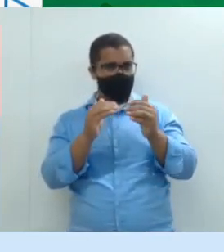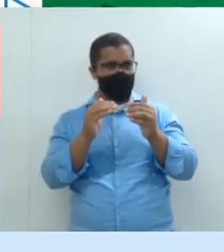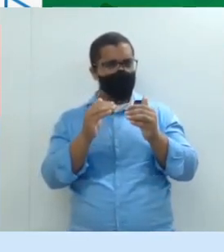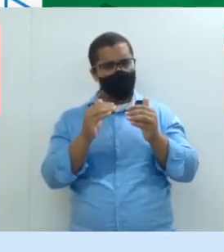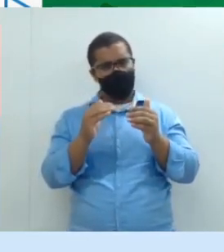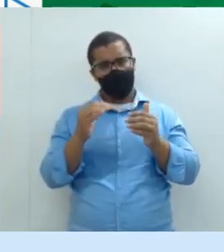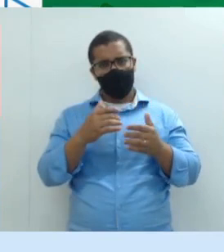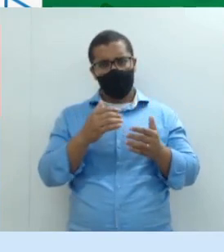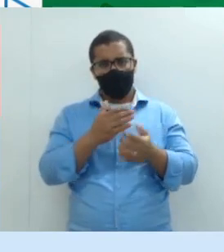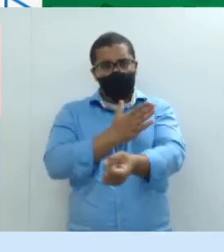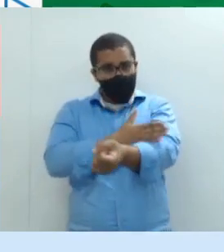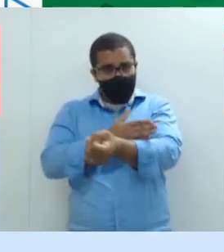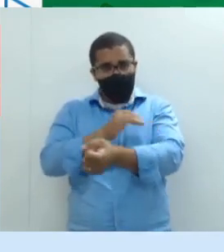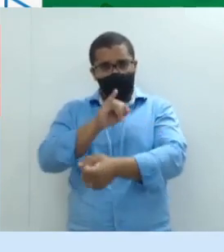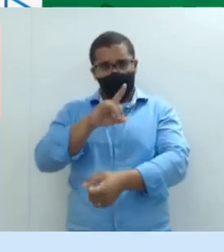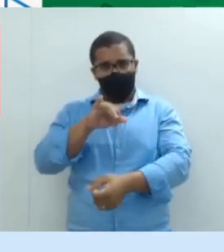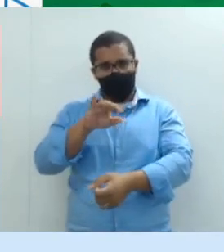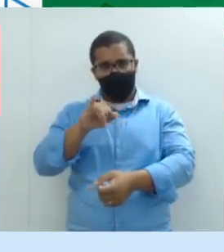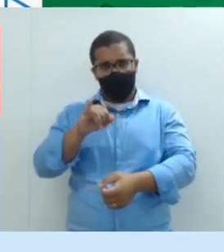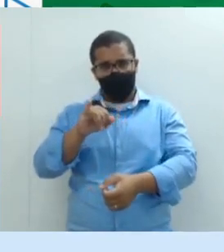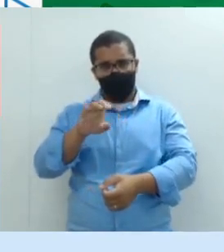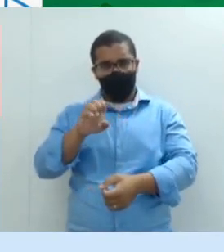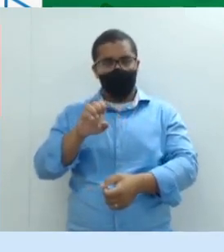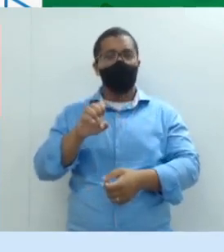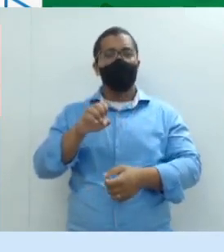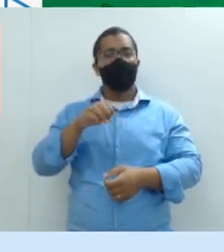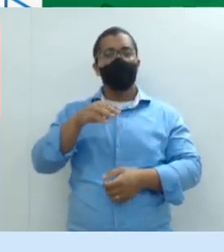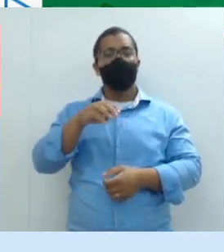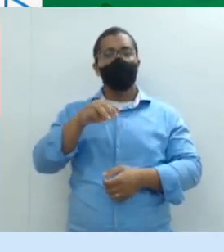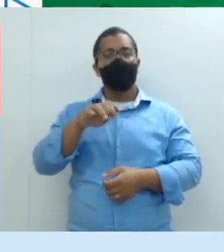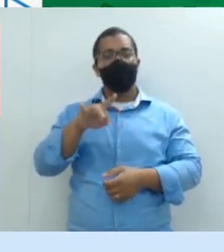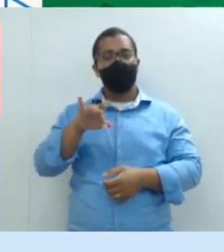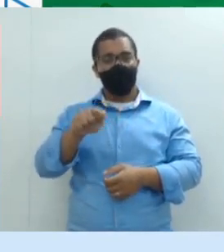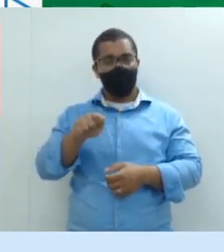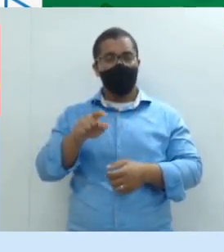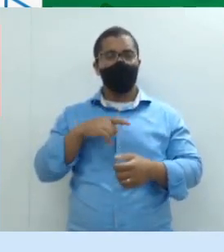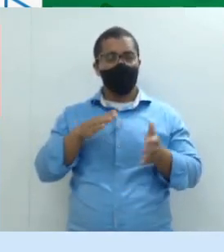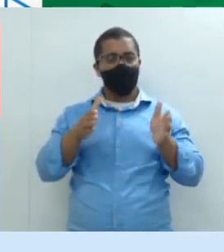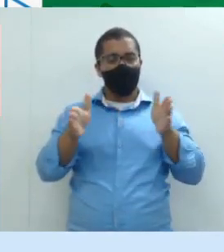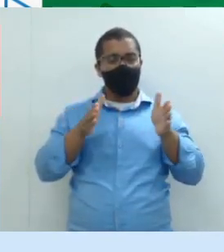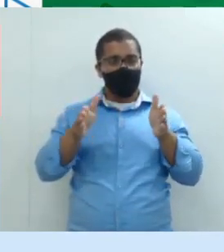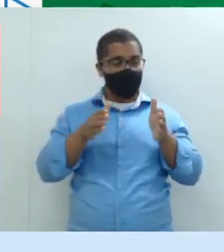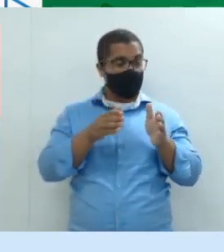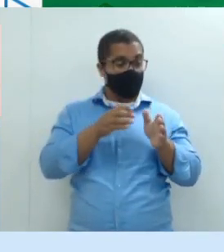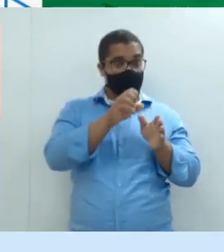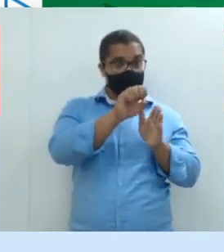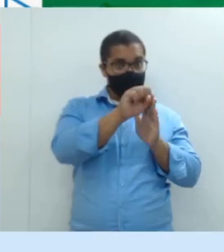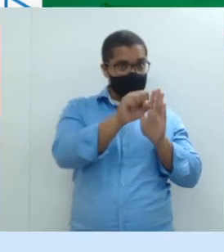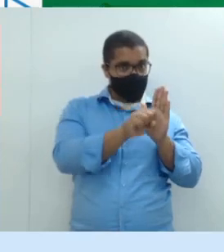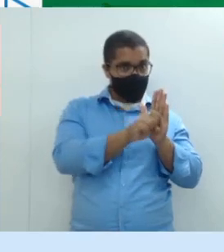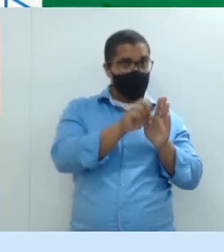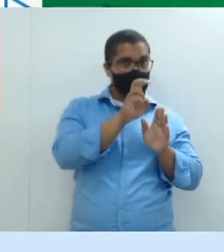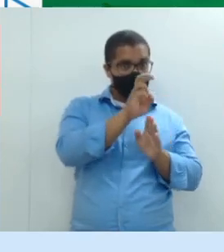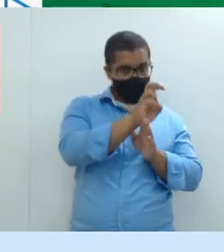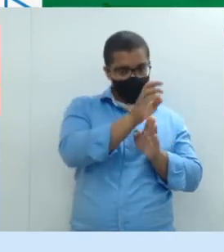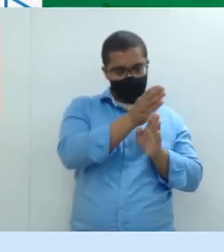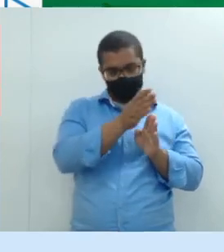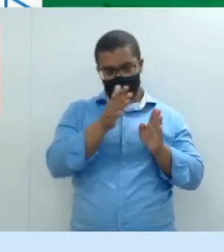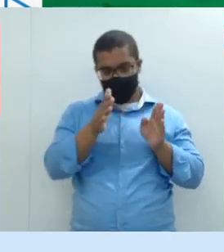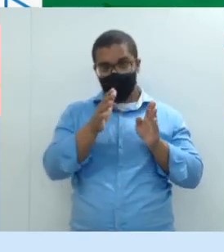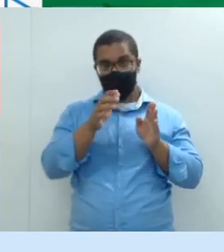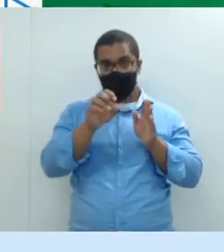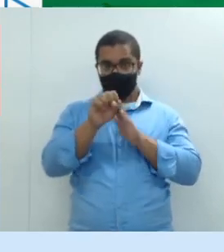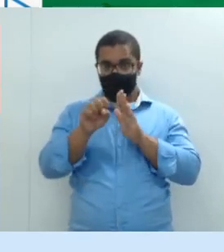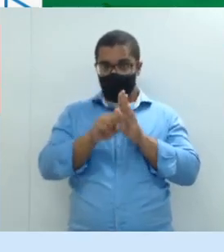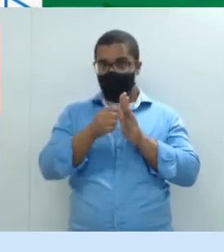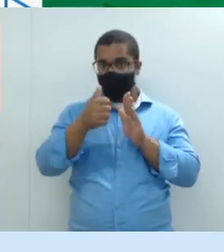também perceber que entre esse século V e o século XI, você tem o período chamado de Alta Idade Média, tá? E durante o período